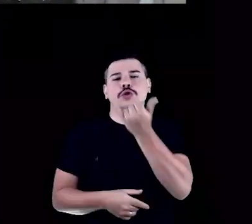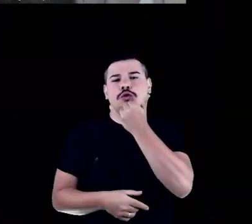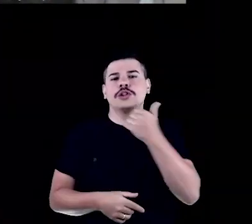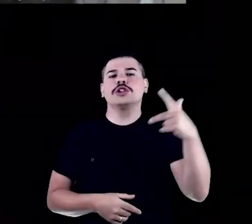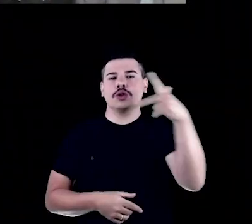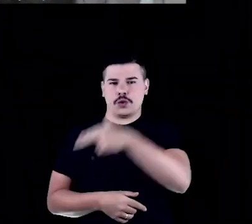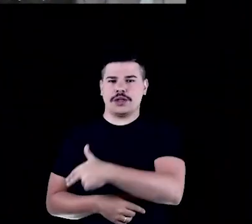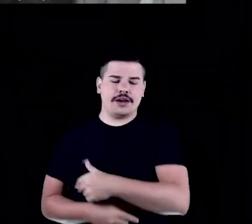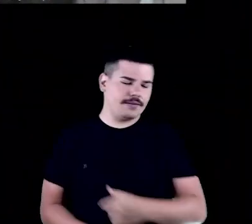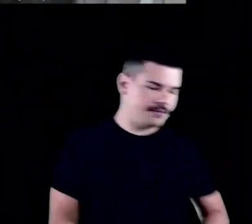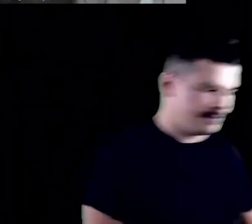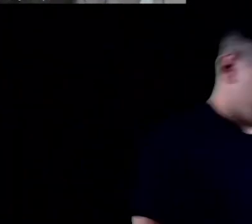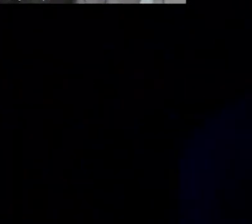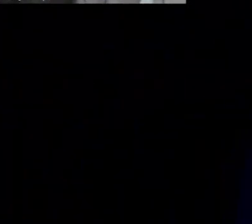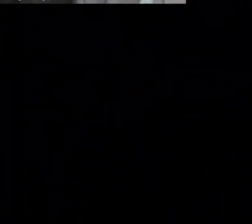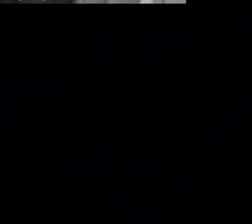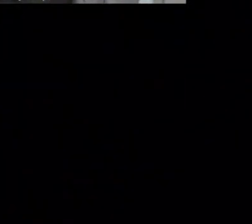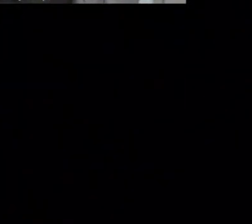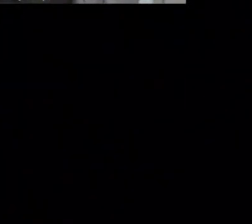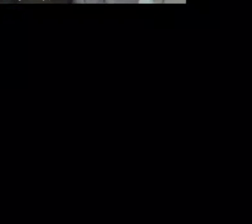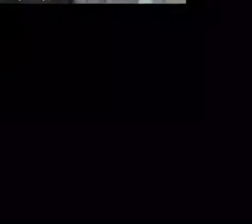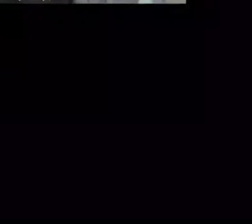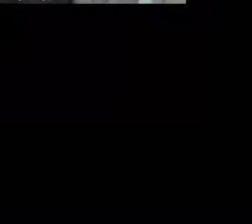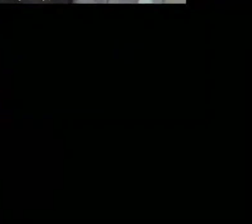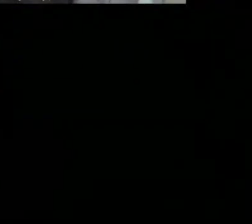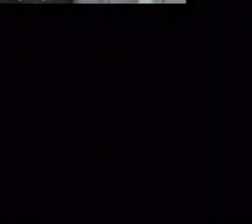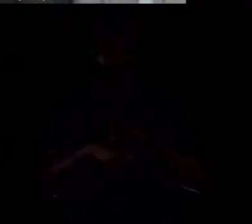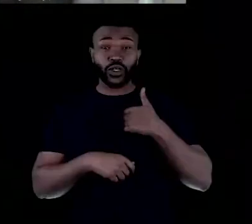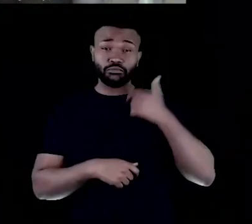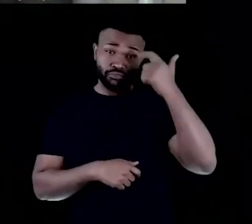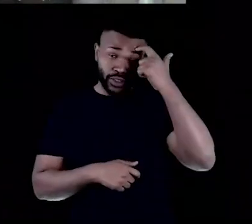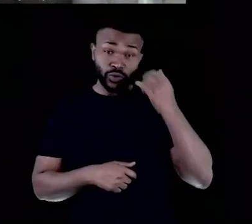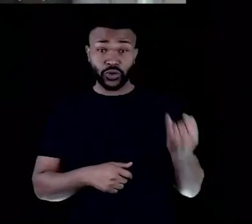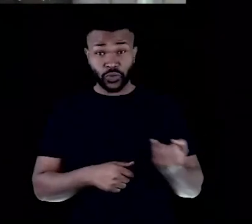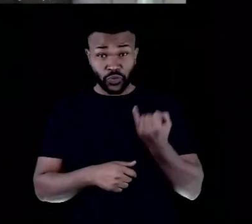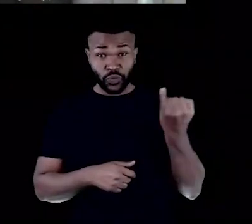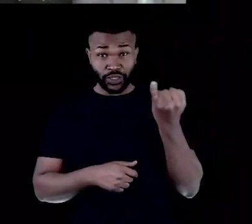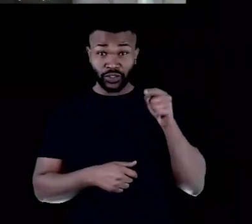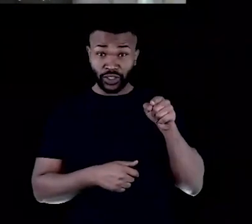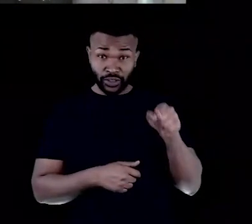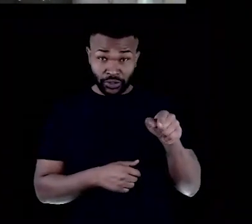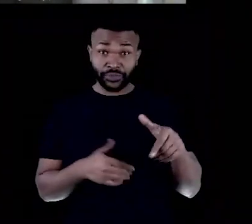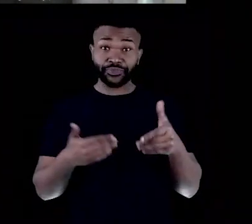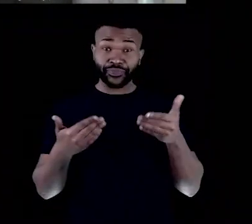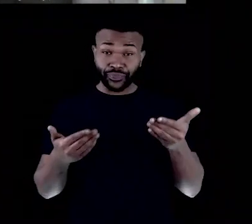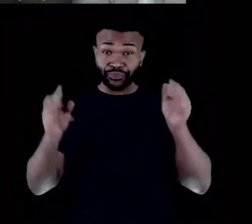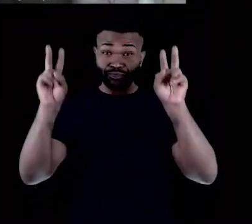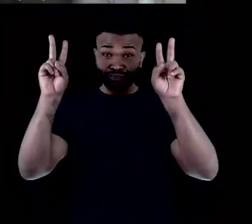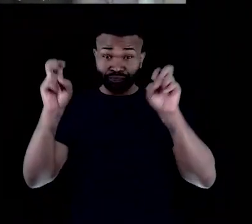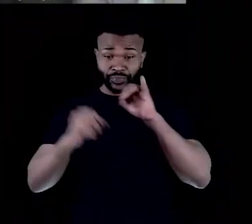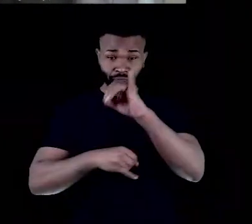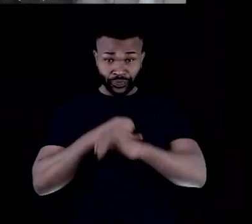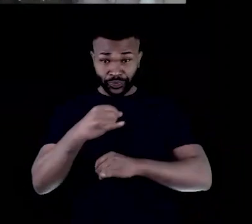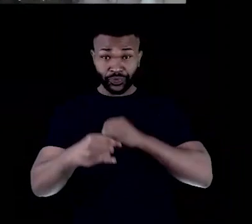né? Desculpa te interromper. Sim. Não, tranquilo, é uma conversa mesmo. Acho que é importante isso, assim, o dilema da